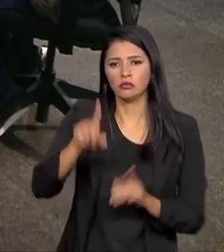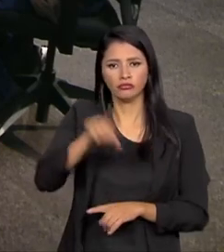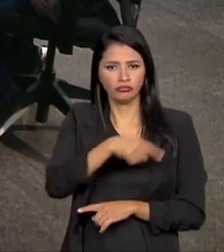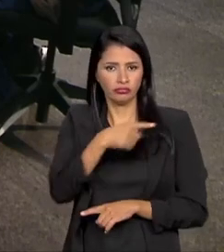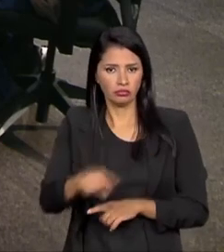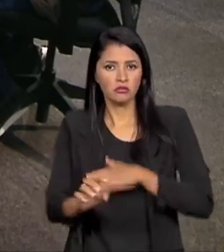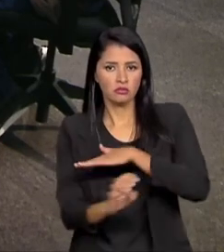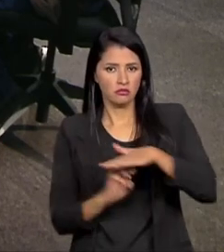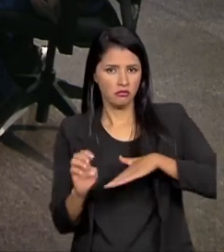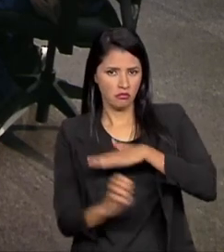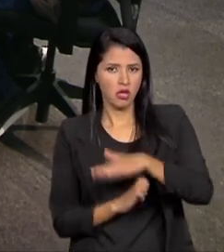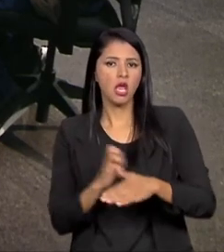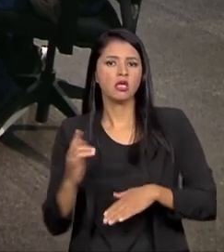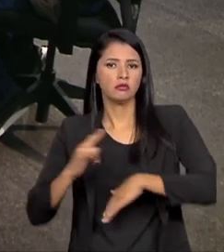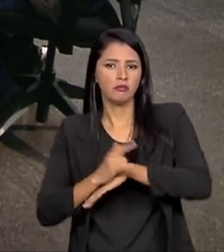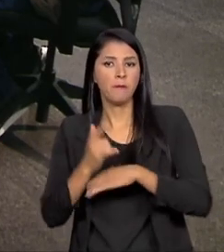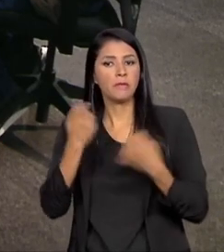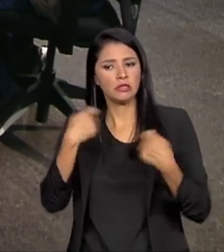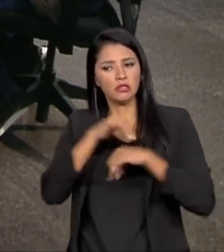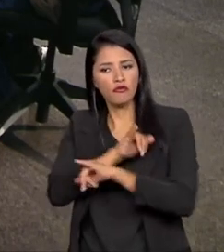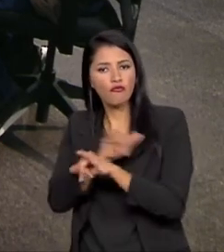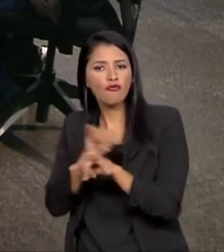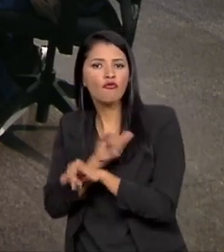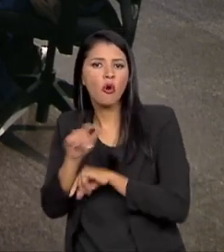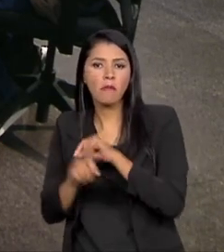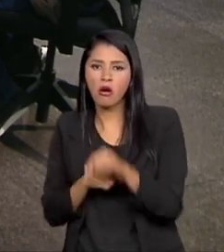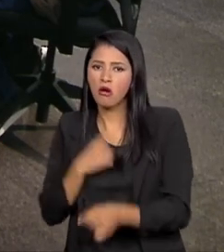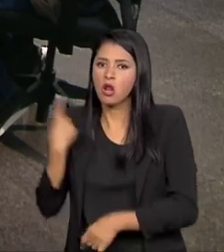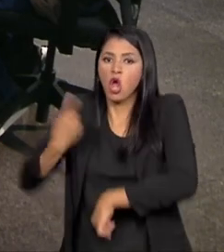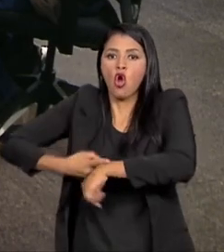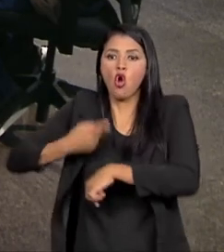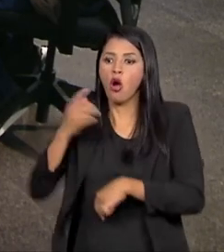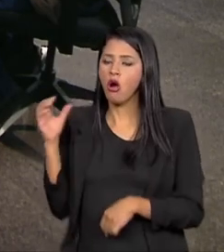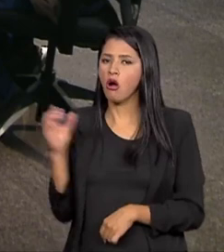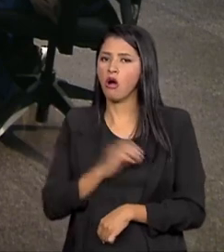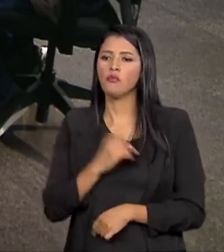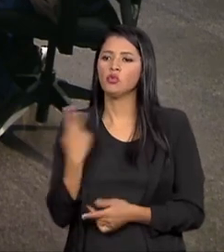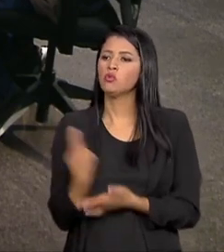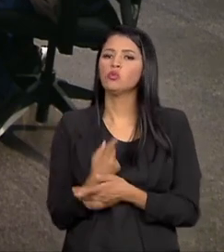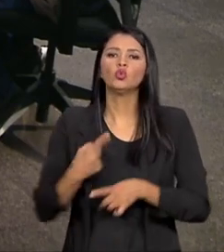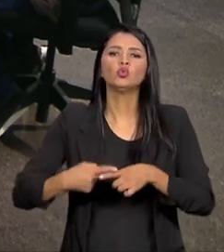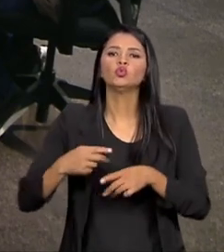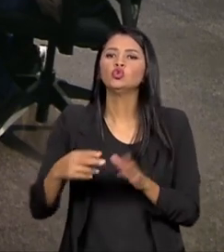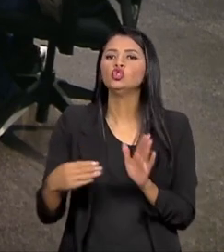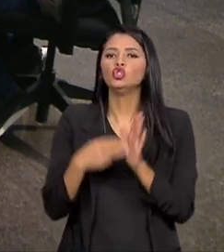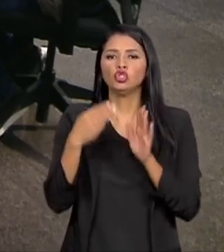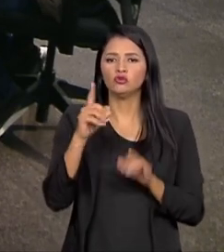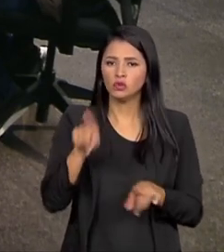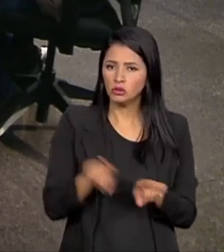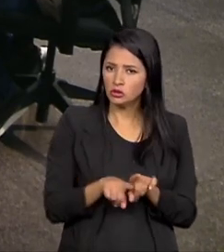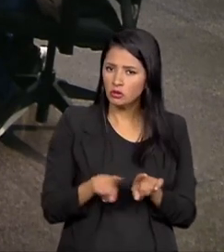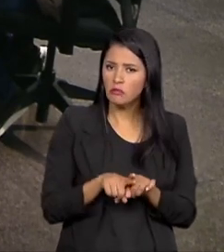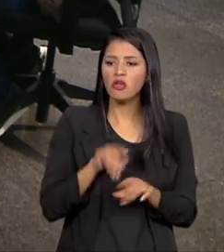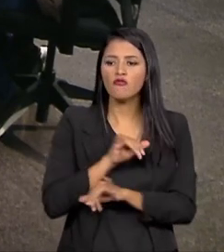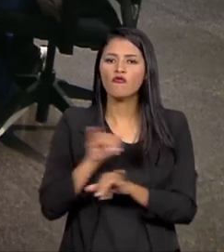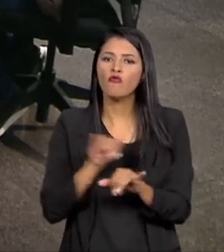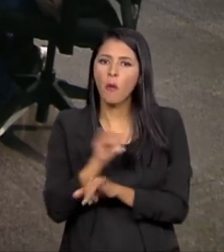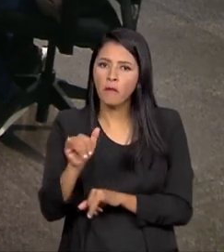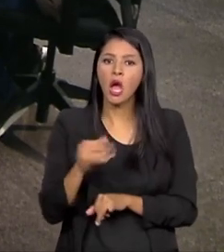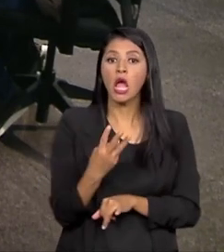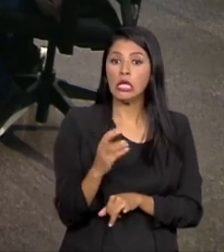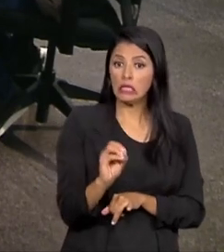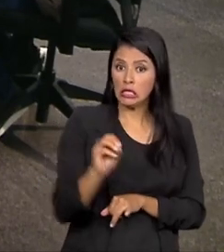as empresas aéreas devem informar aos passageiros imediatamente a ocorrência devem também informar a cada